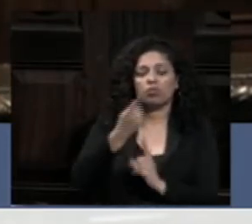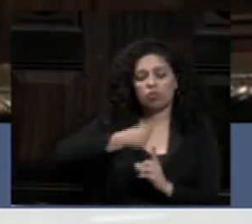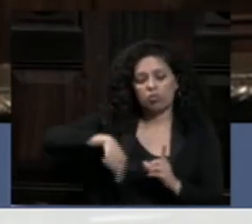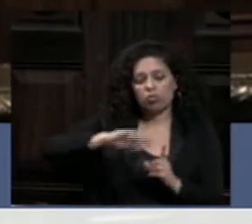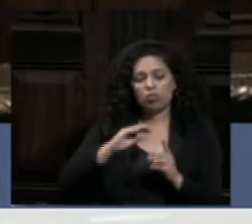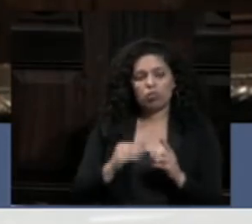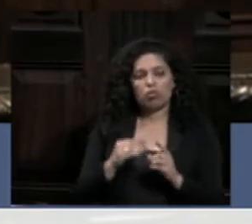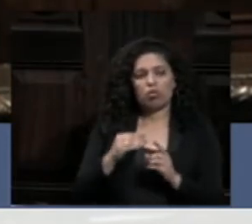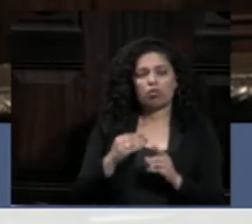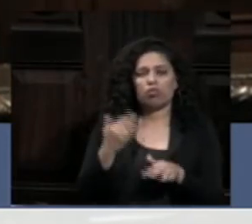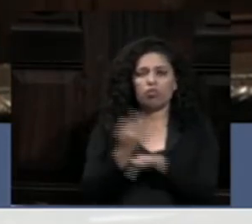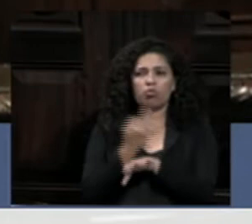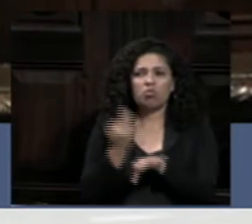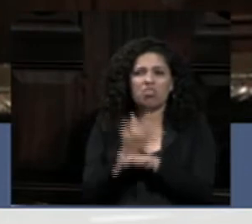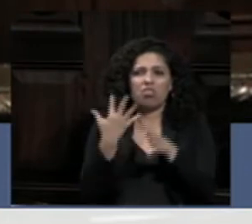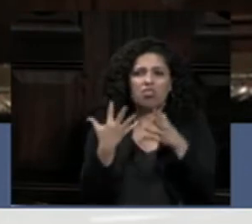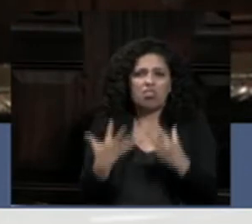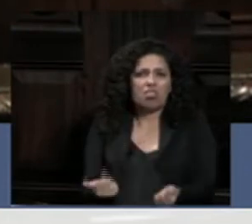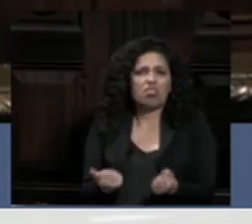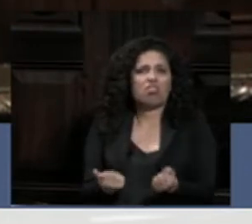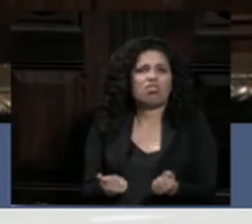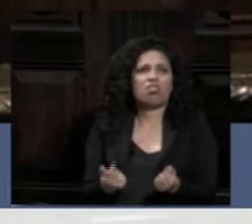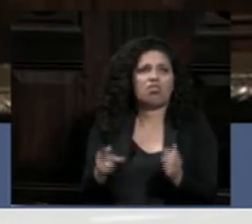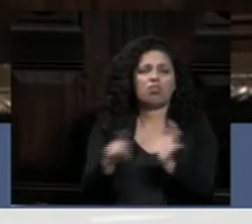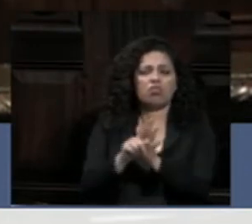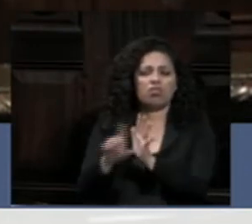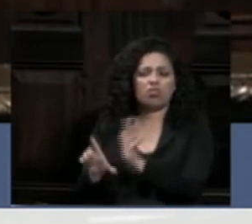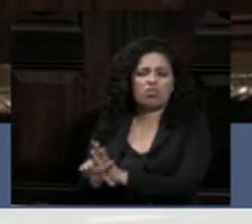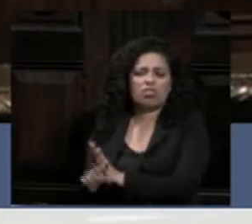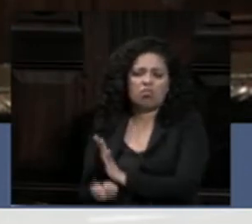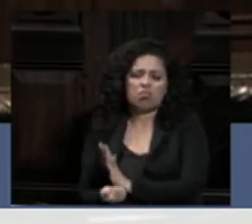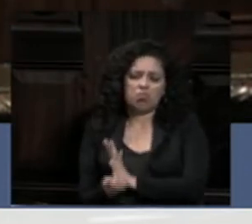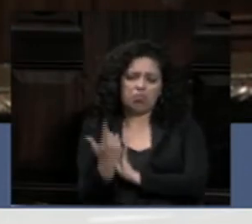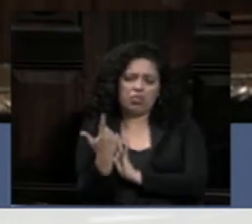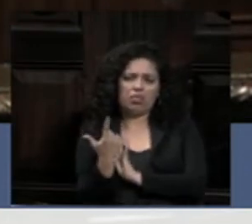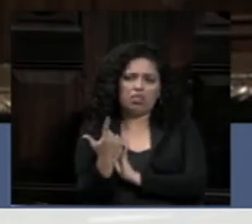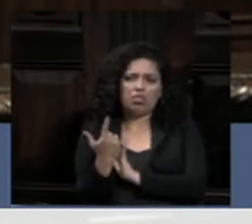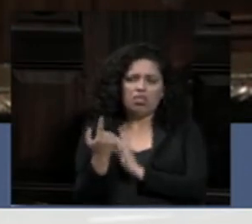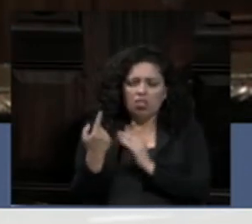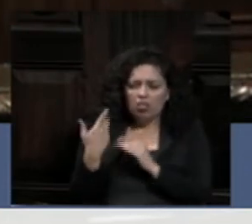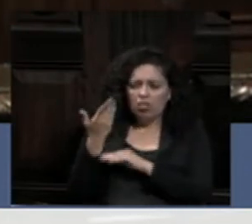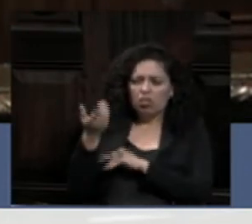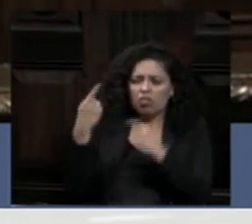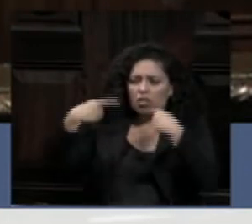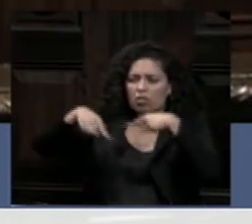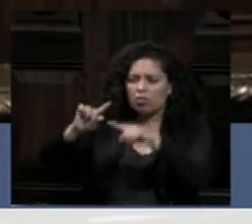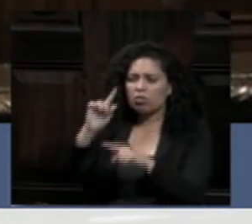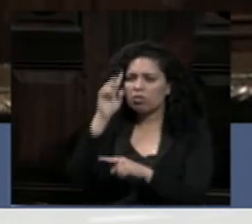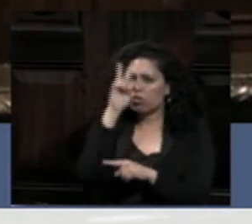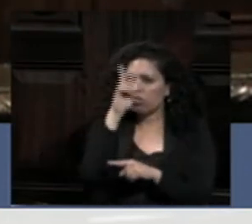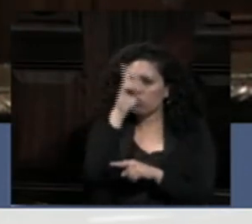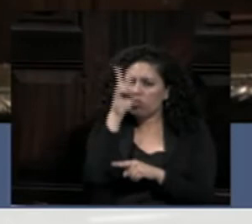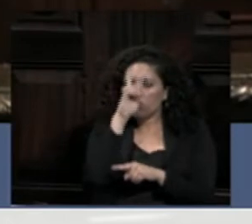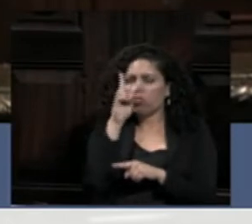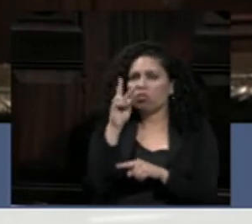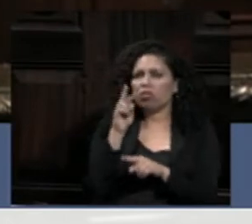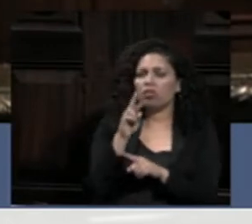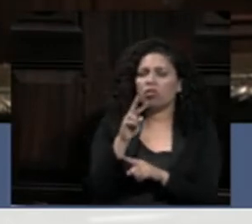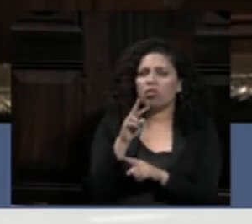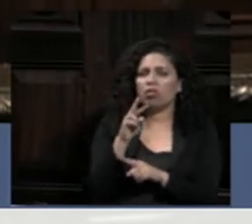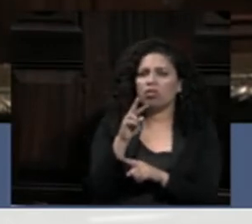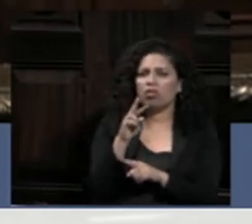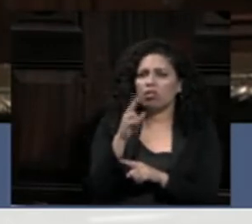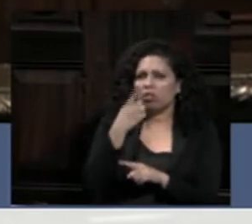que sejam feitos projetos que transgridam a história e assassinem a memória do nosso povo.